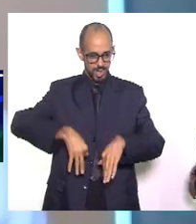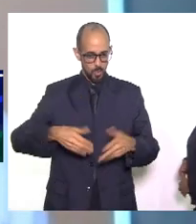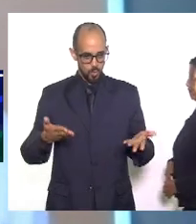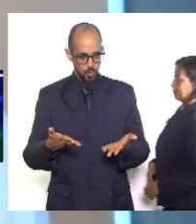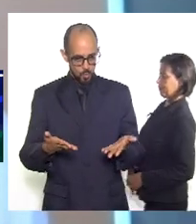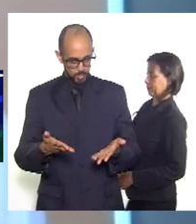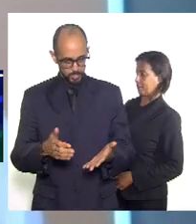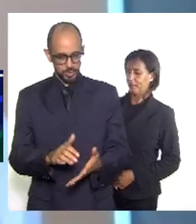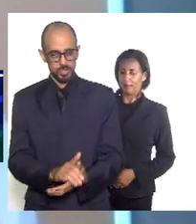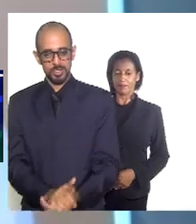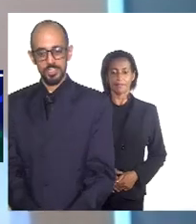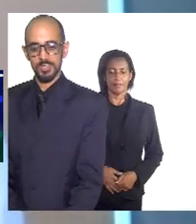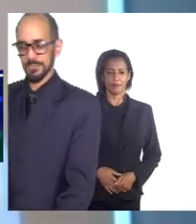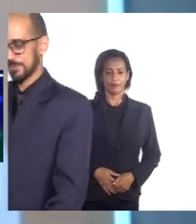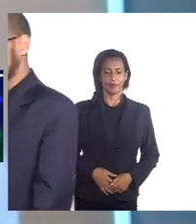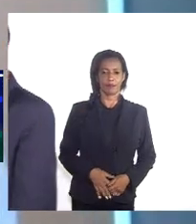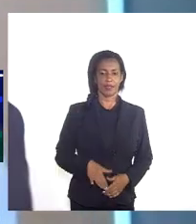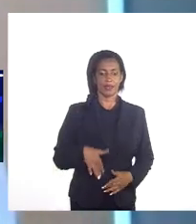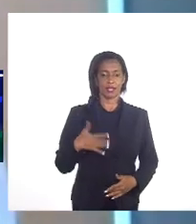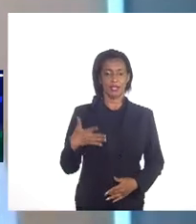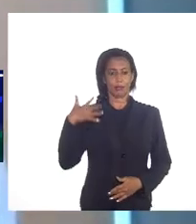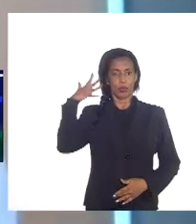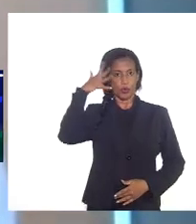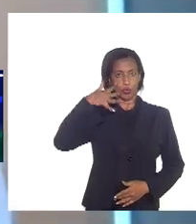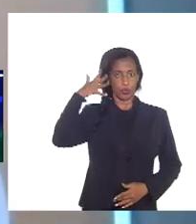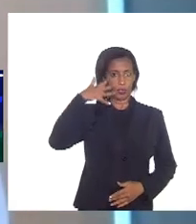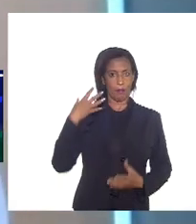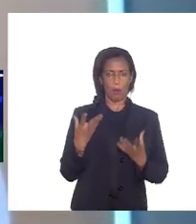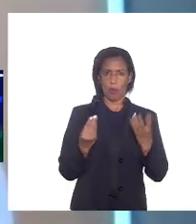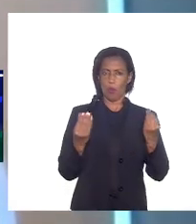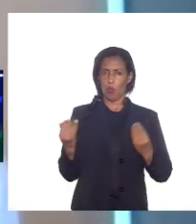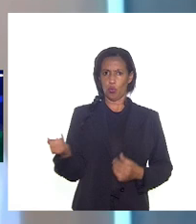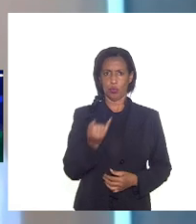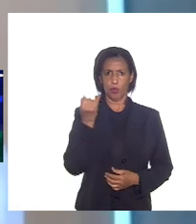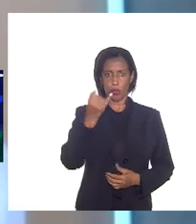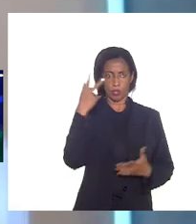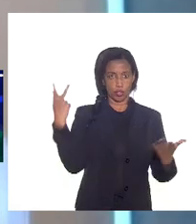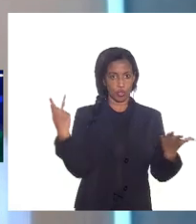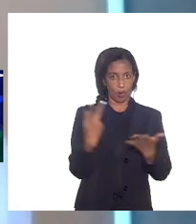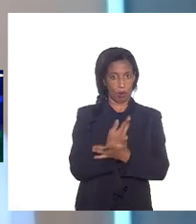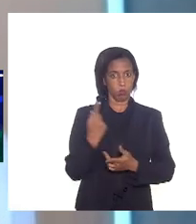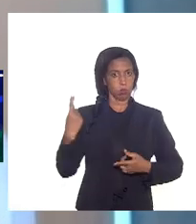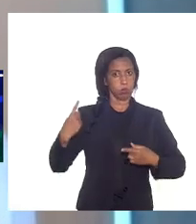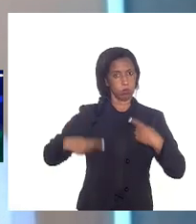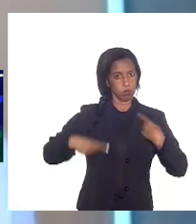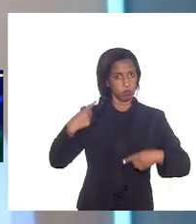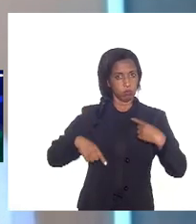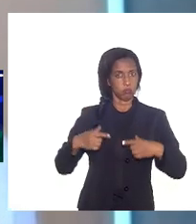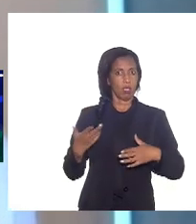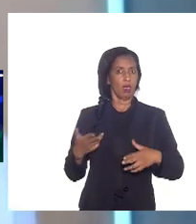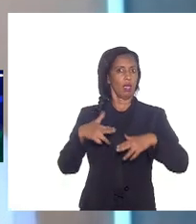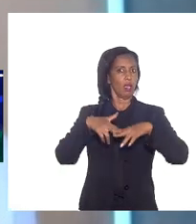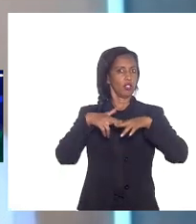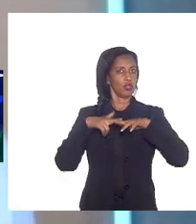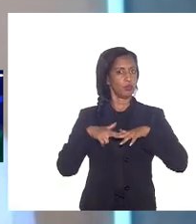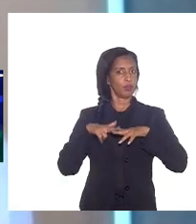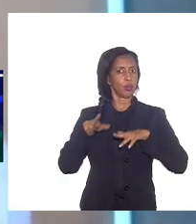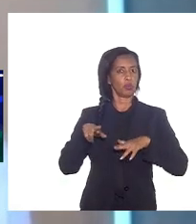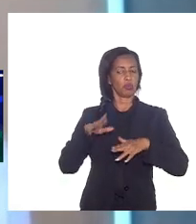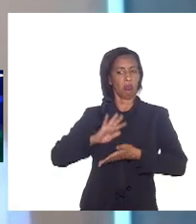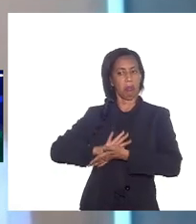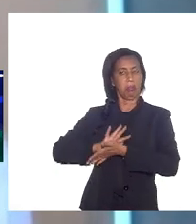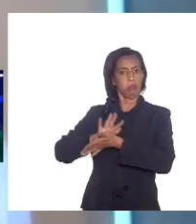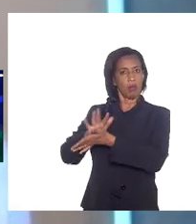depois de um longo debate, um debate muito importante que nós tivemos nessa casa hoje, a respeito da questão racial, que